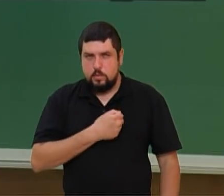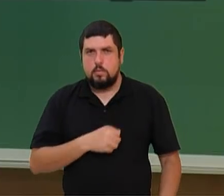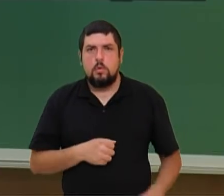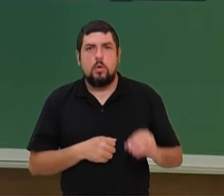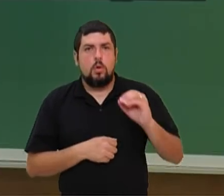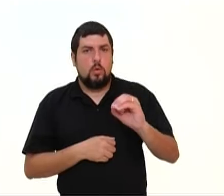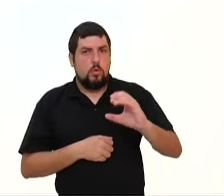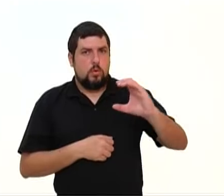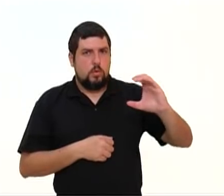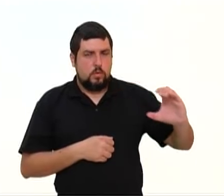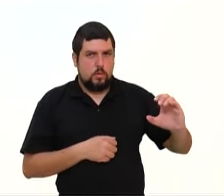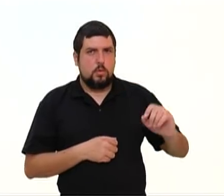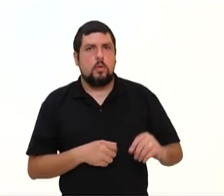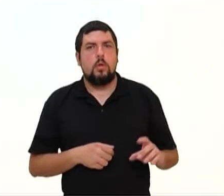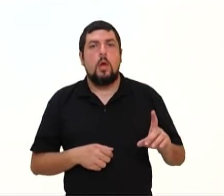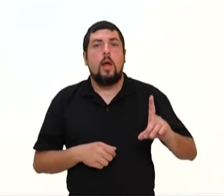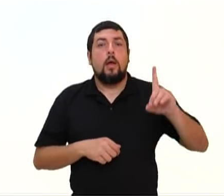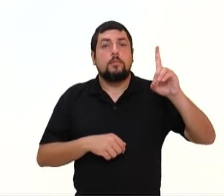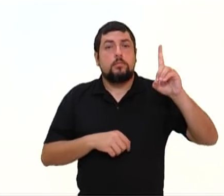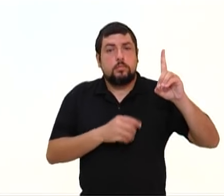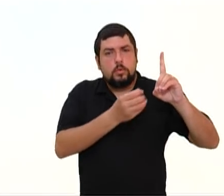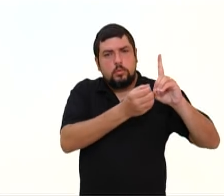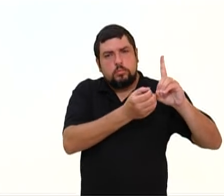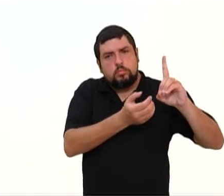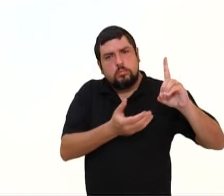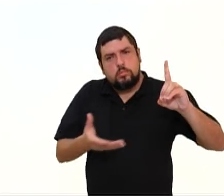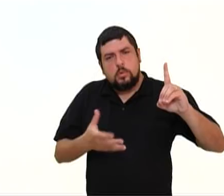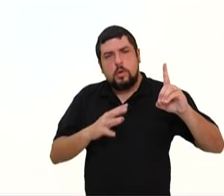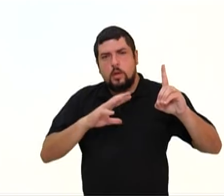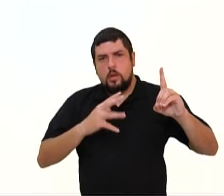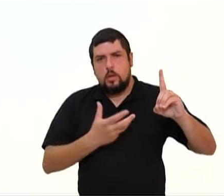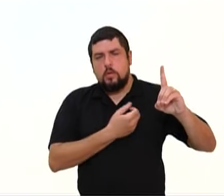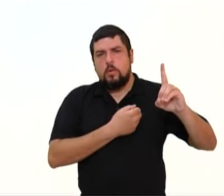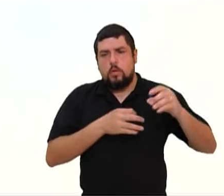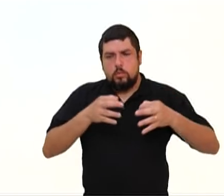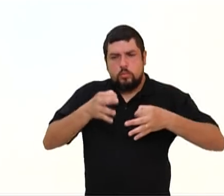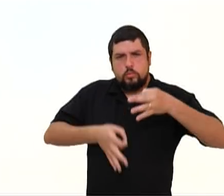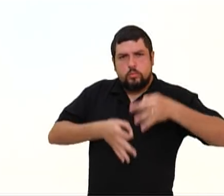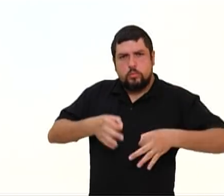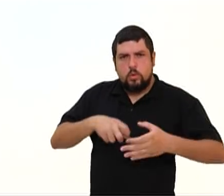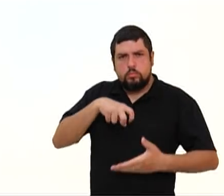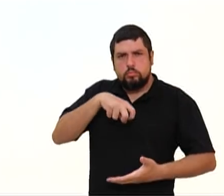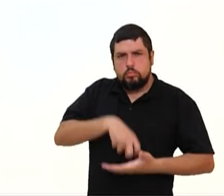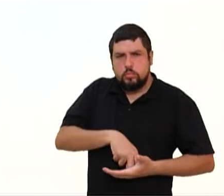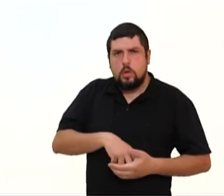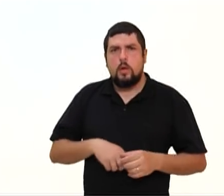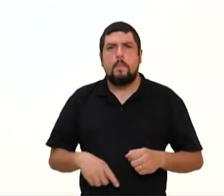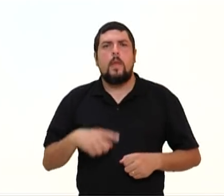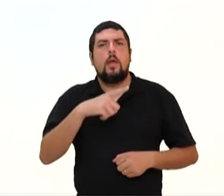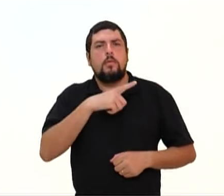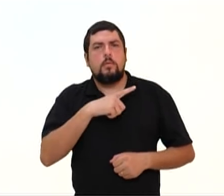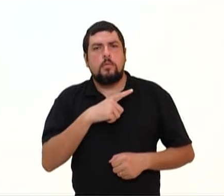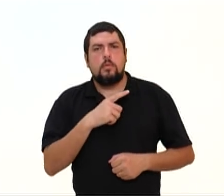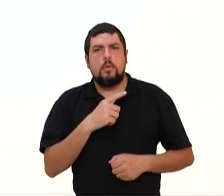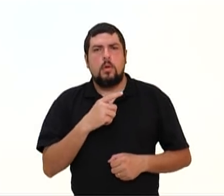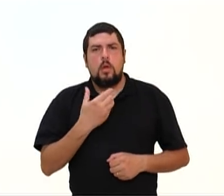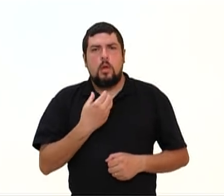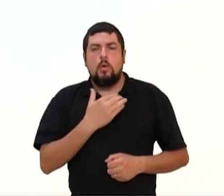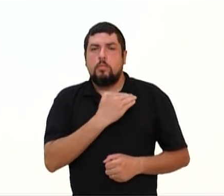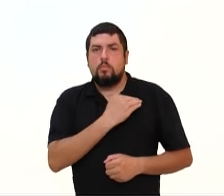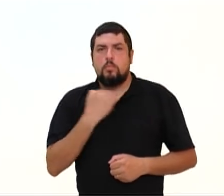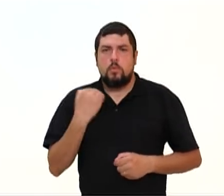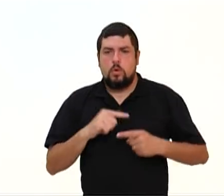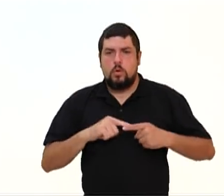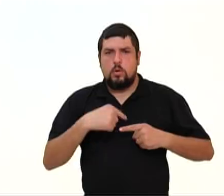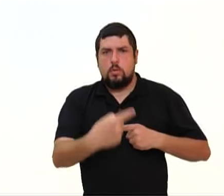Ocidente, Deus redime o ser humano do pecado, julga e dá a punição. Existe a noção de vida após a morte, o céu